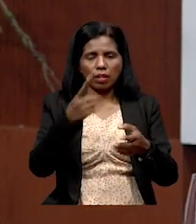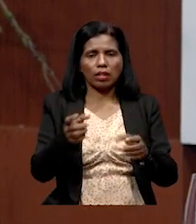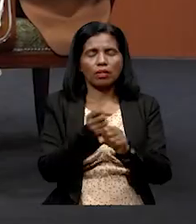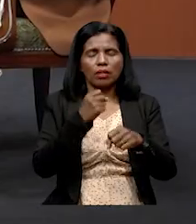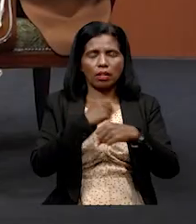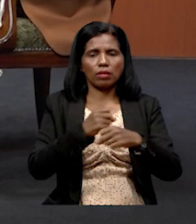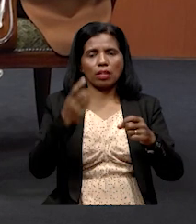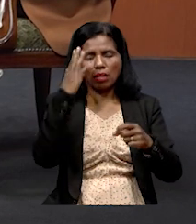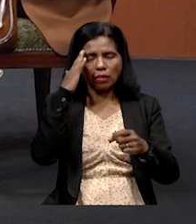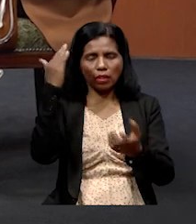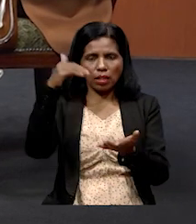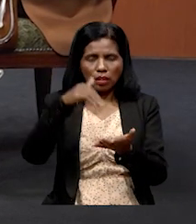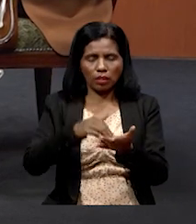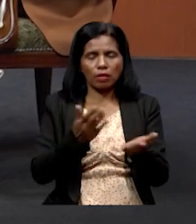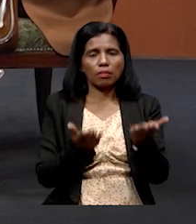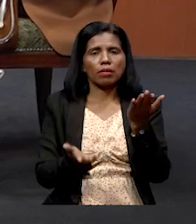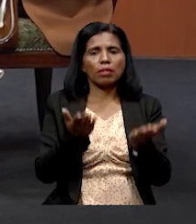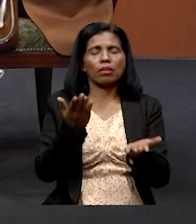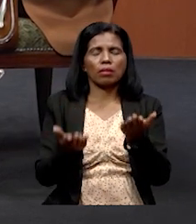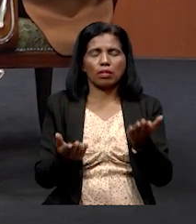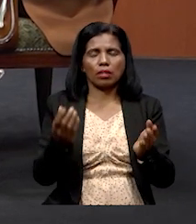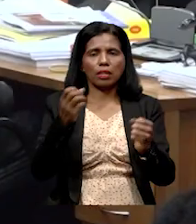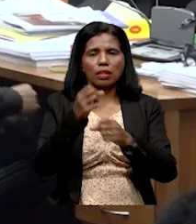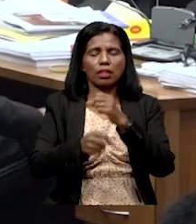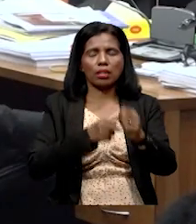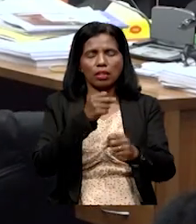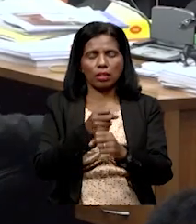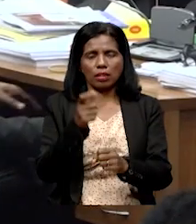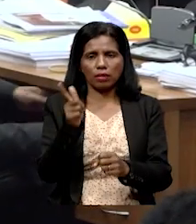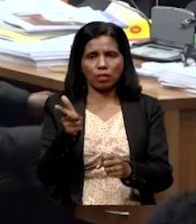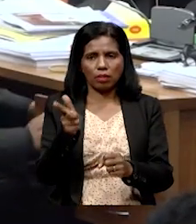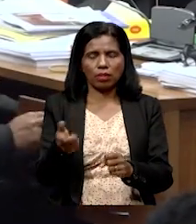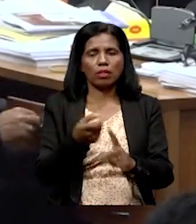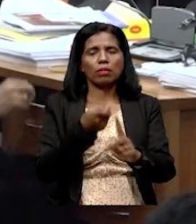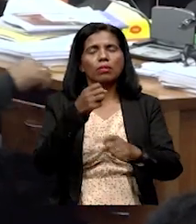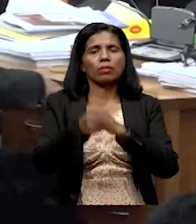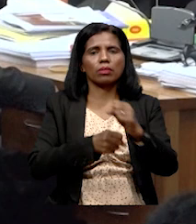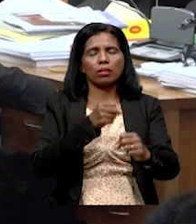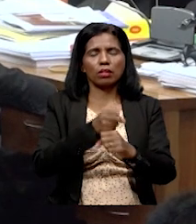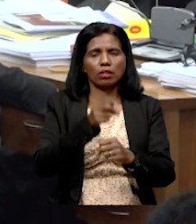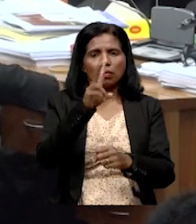halo reflexão no balanço desempenho durante tinan rua nulo, ou se tinan rihung rua